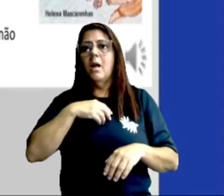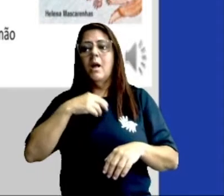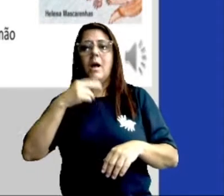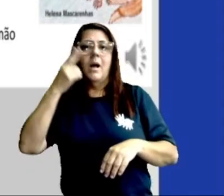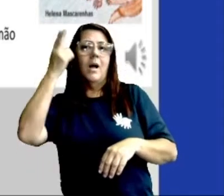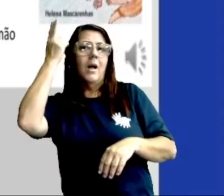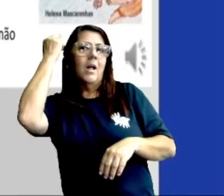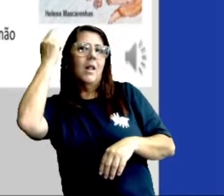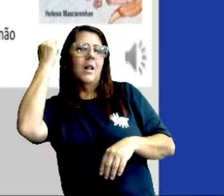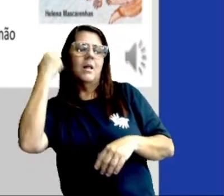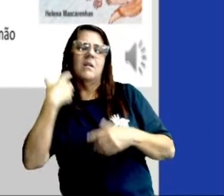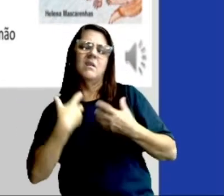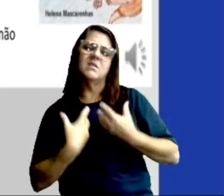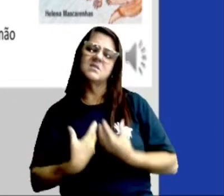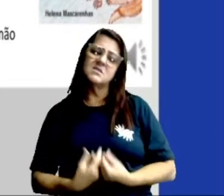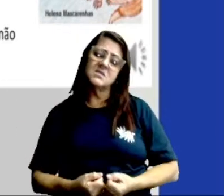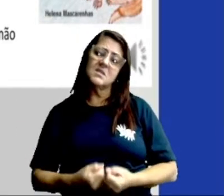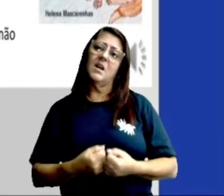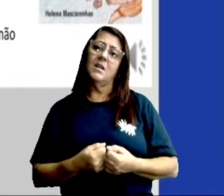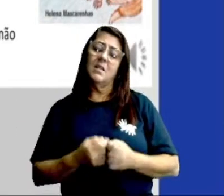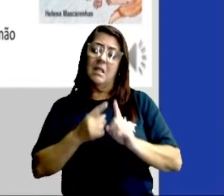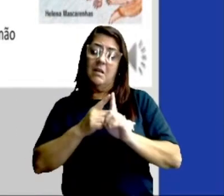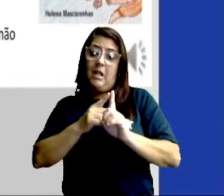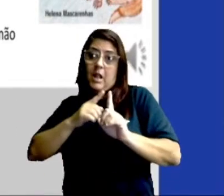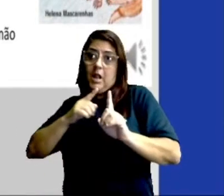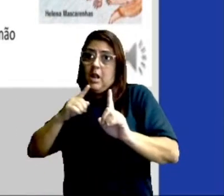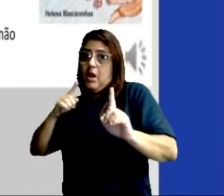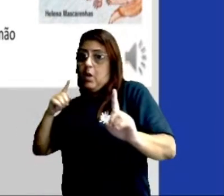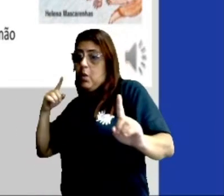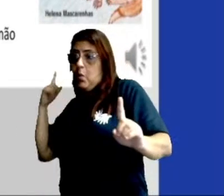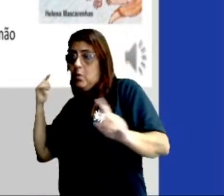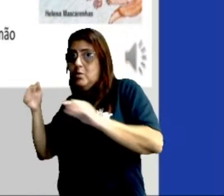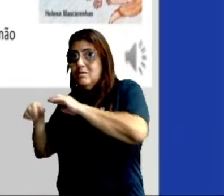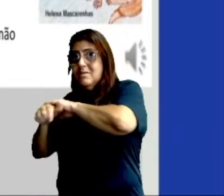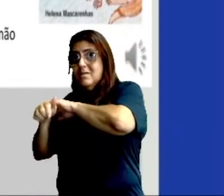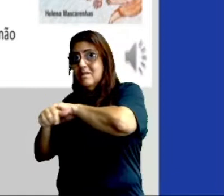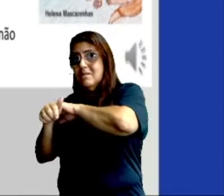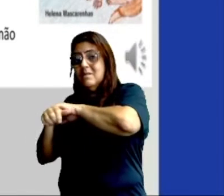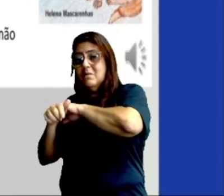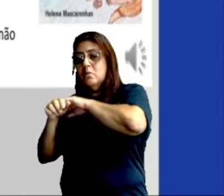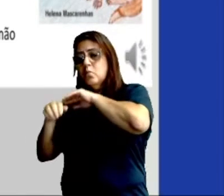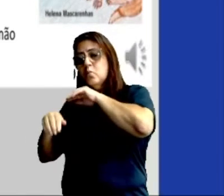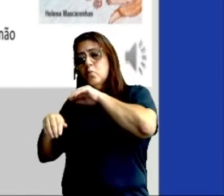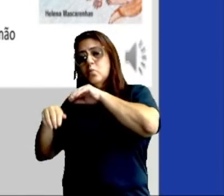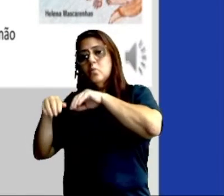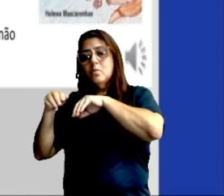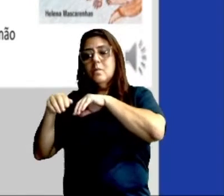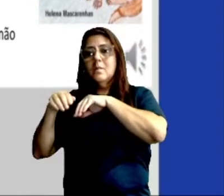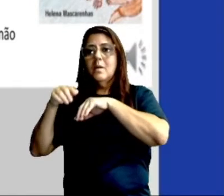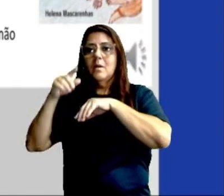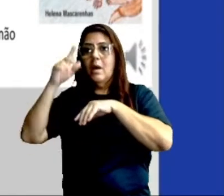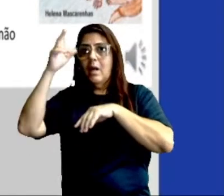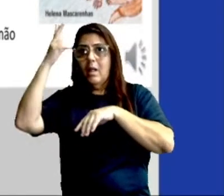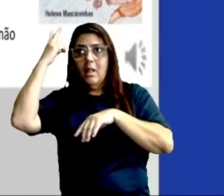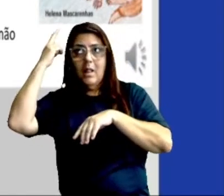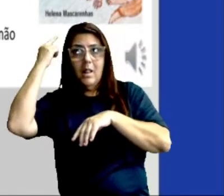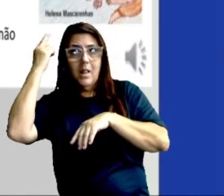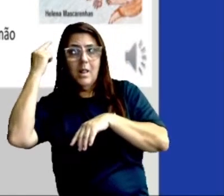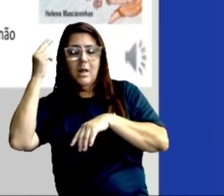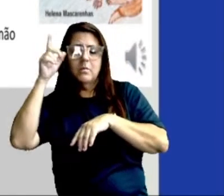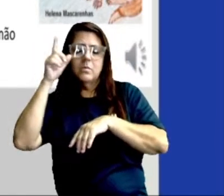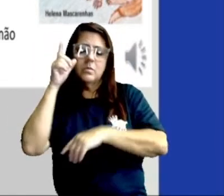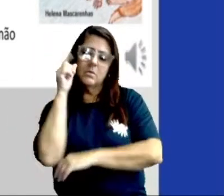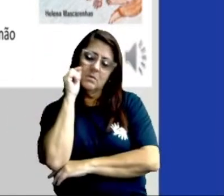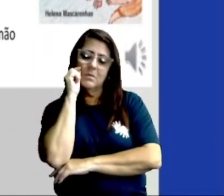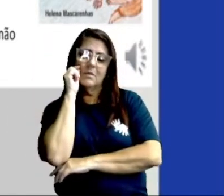cansada. Já estava tão longe da tartaruga que se deitou à sombra de uma árvore e dormiu um sono